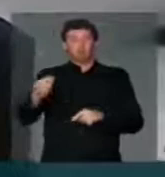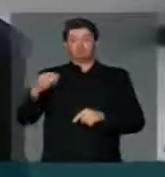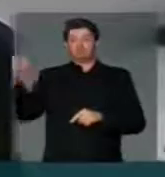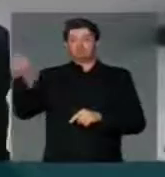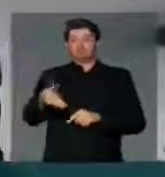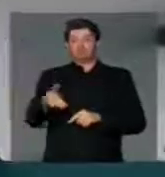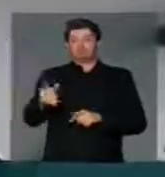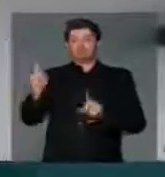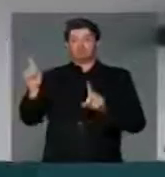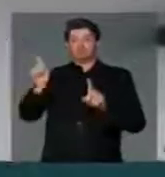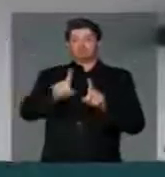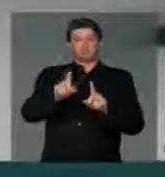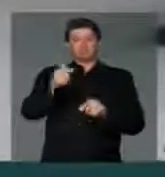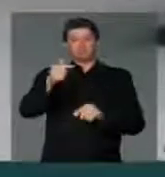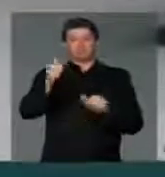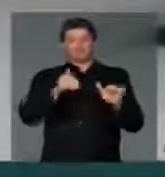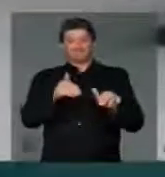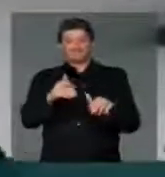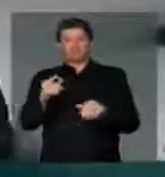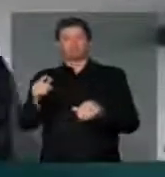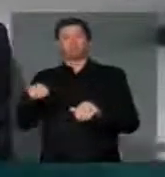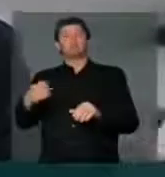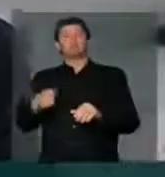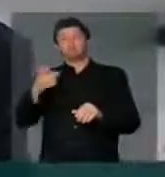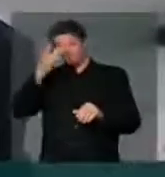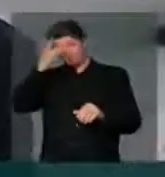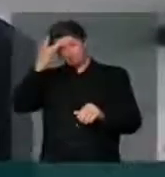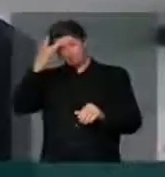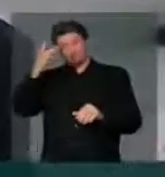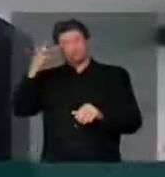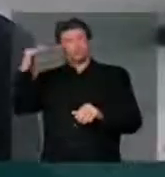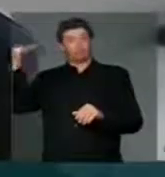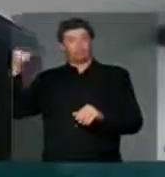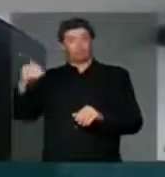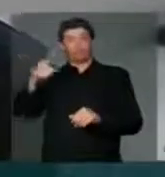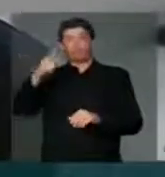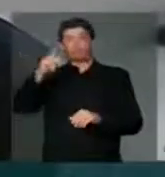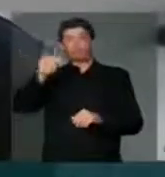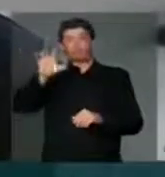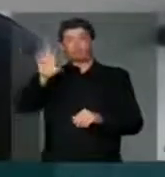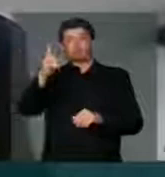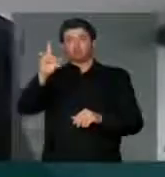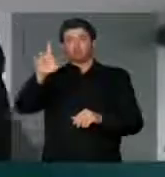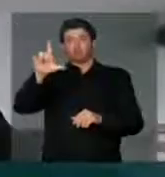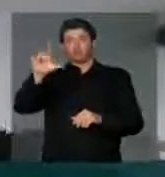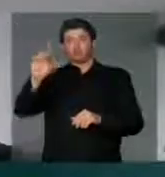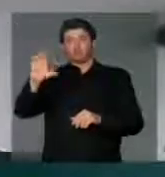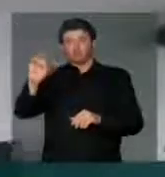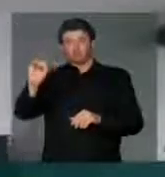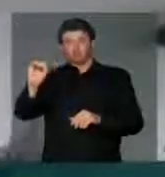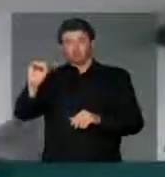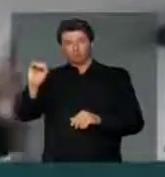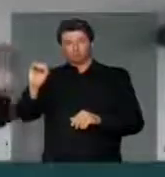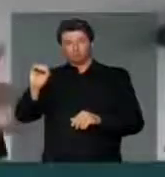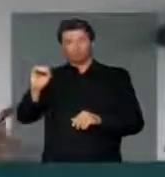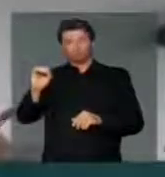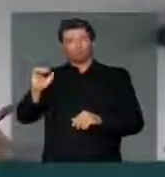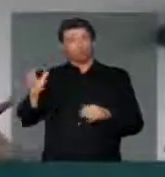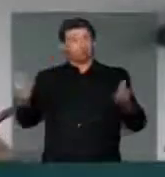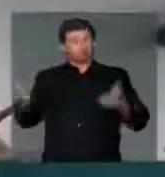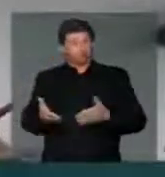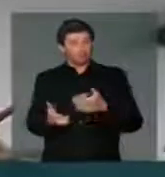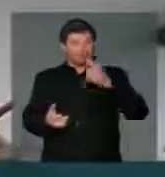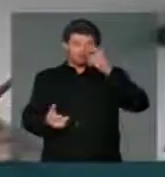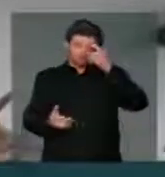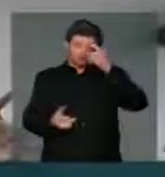presença, no 7 de setembro, daquele que fez um grande sucesso, o Pichuleco. O boneco Pichuleco, mas dessa vez,